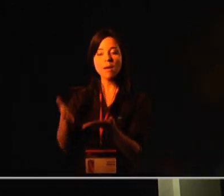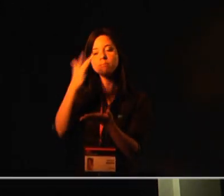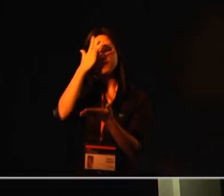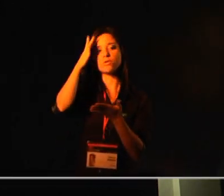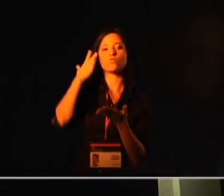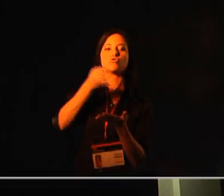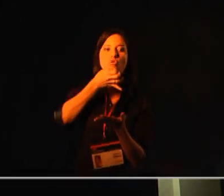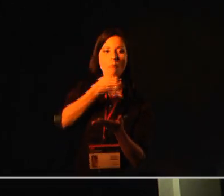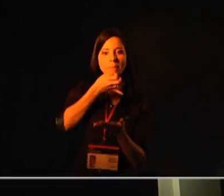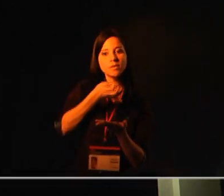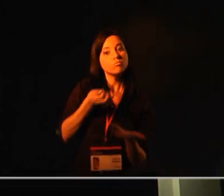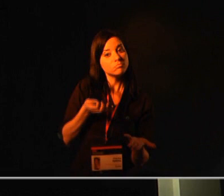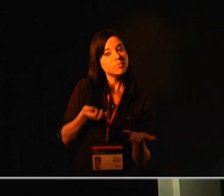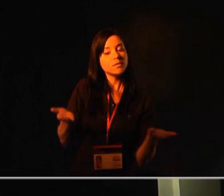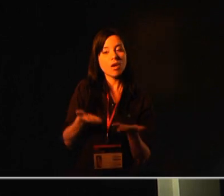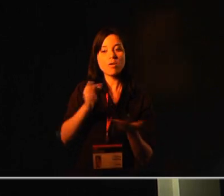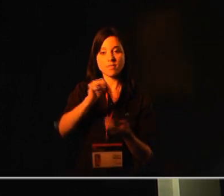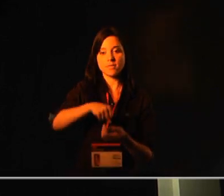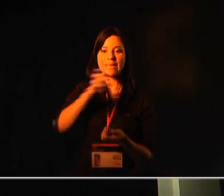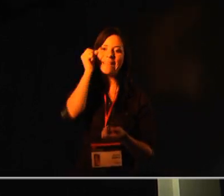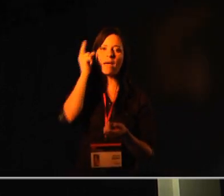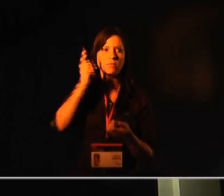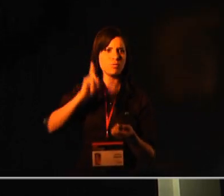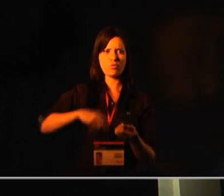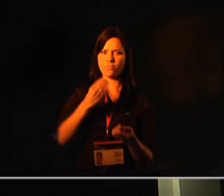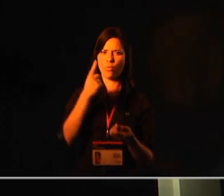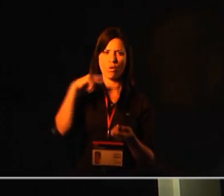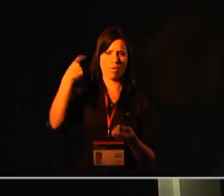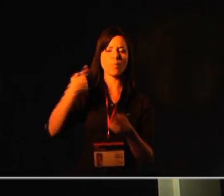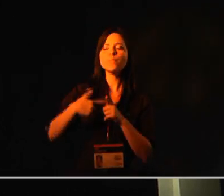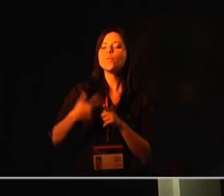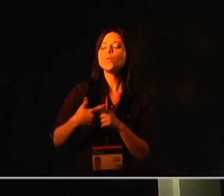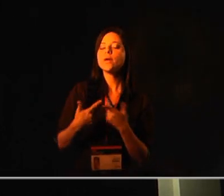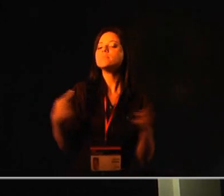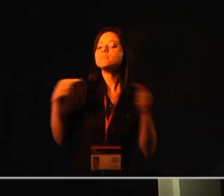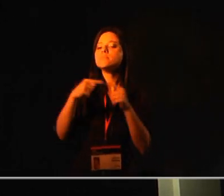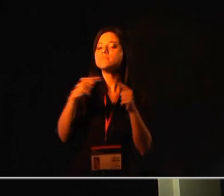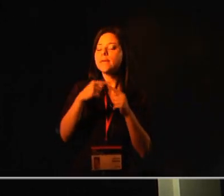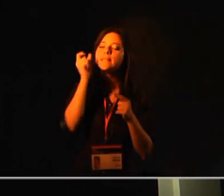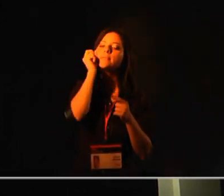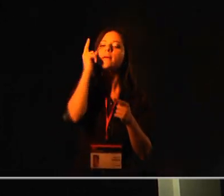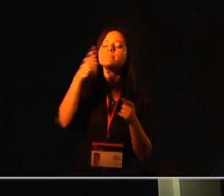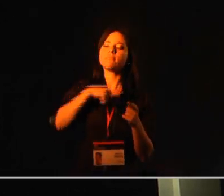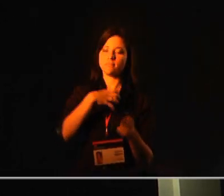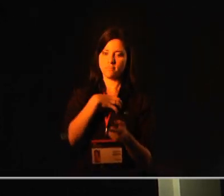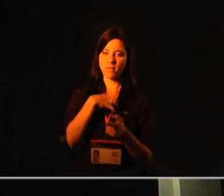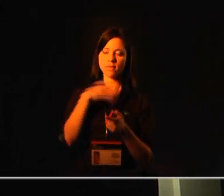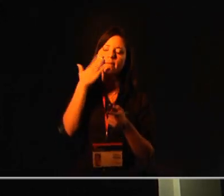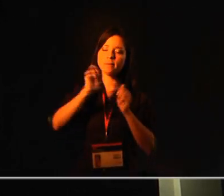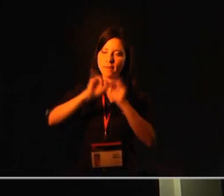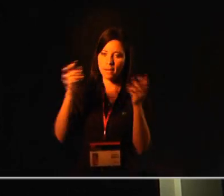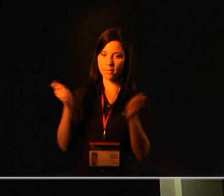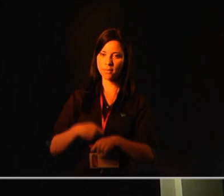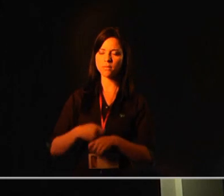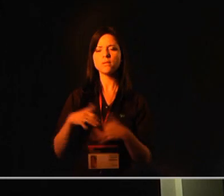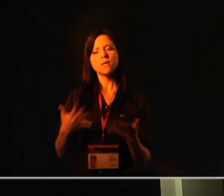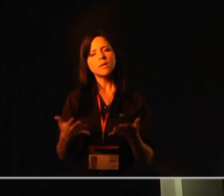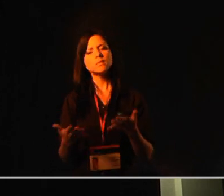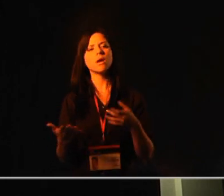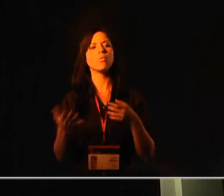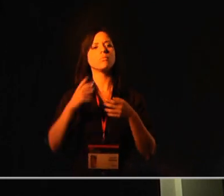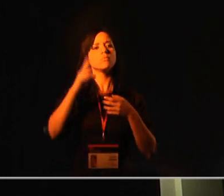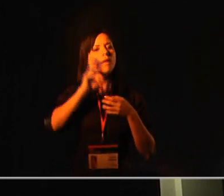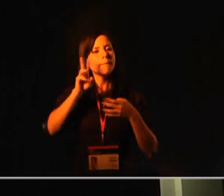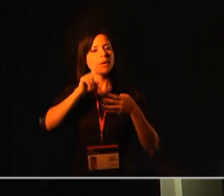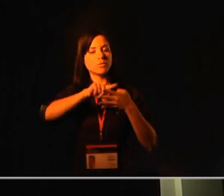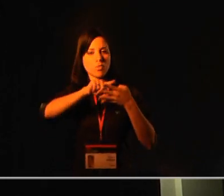pessoas comentam. E agora sim a ideia, eu não sou tão louco. Porque agora a ideia faz muito mais sentido, né? Então, estou recapitulando as quatro